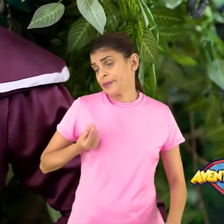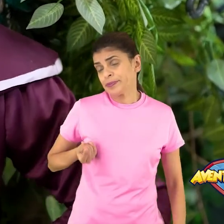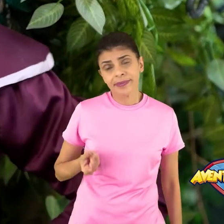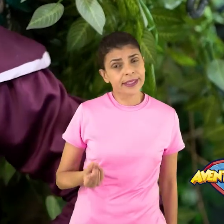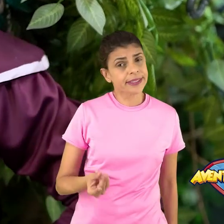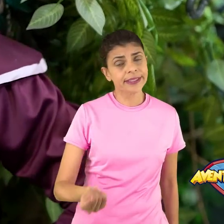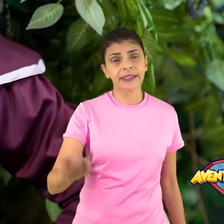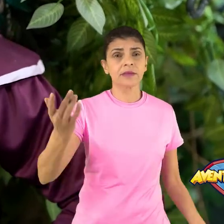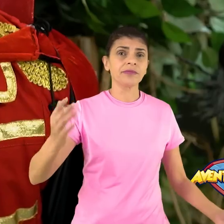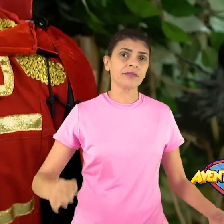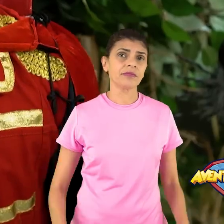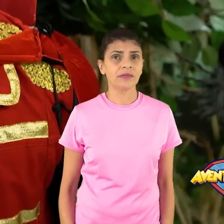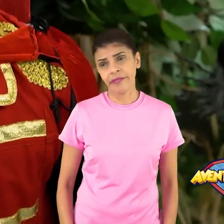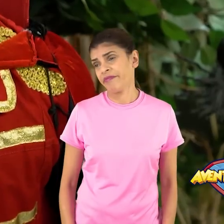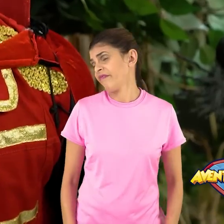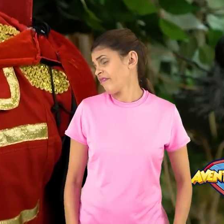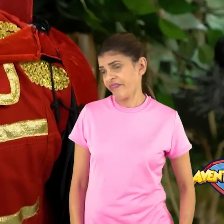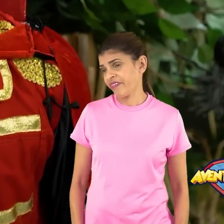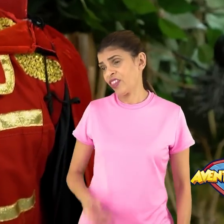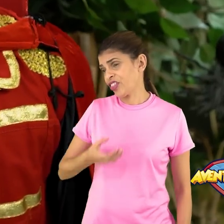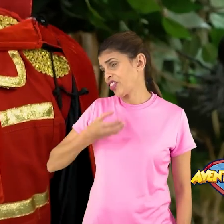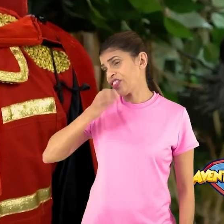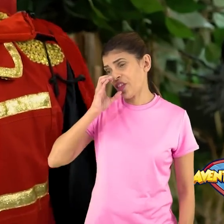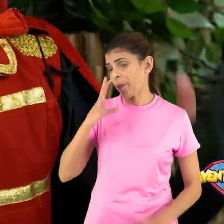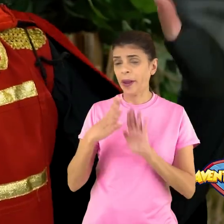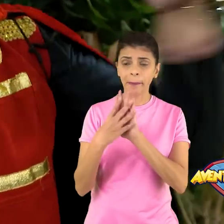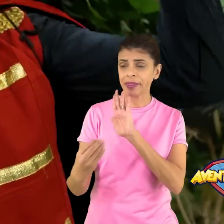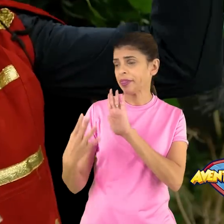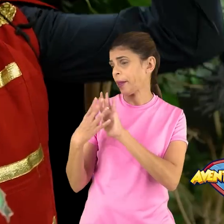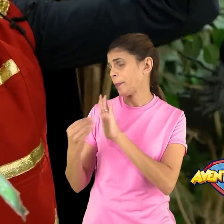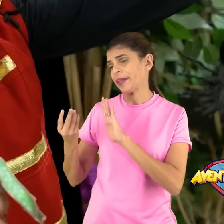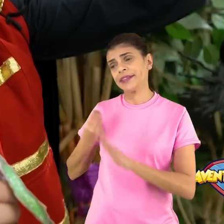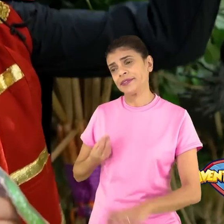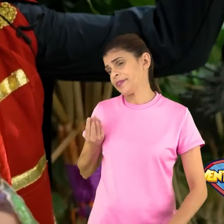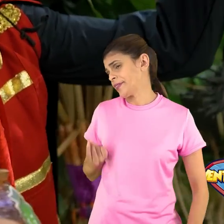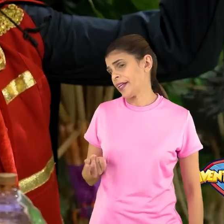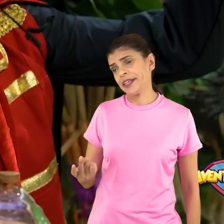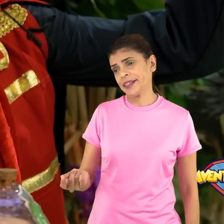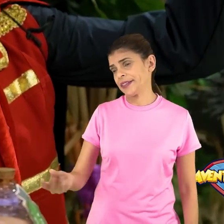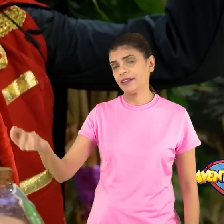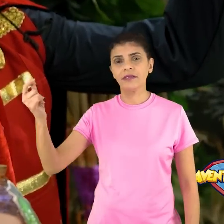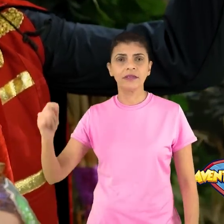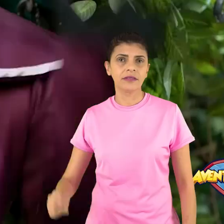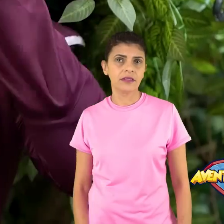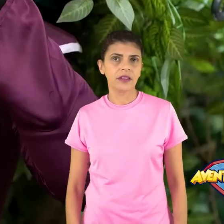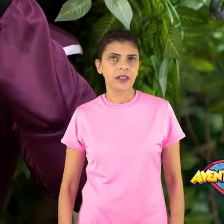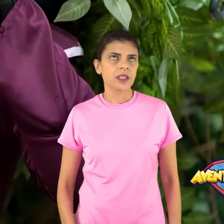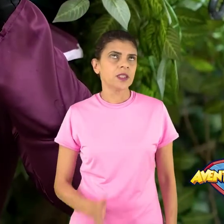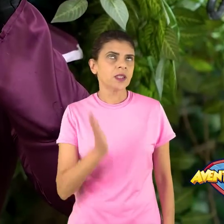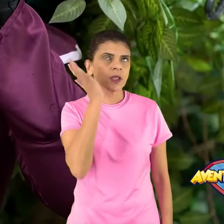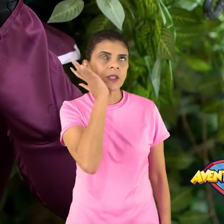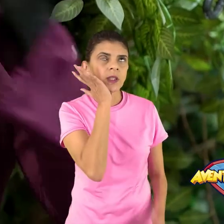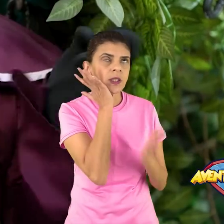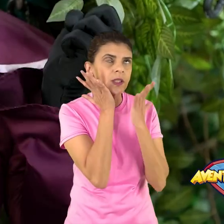sempre. Quem toma fica imitando o outro para sempre.